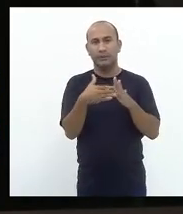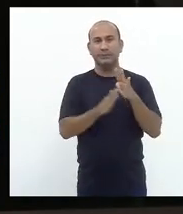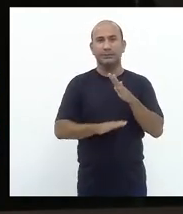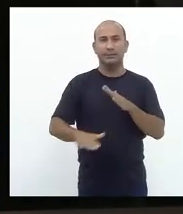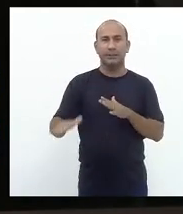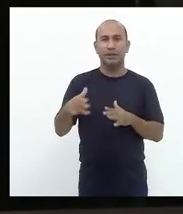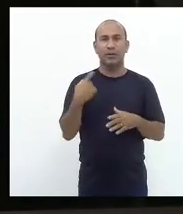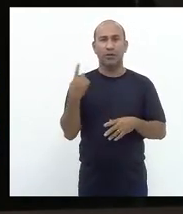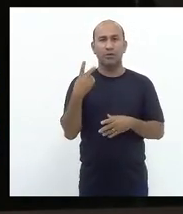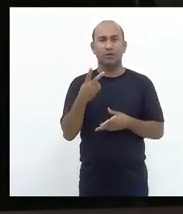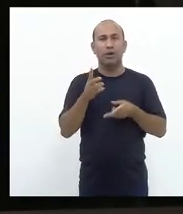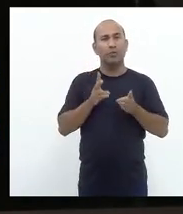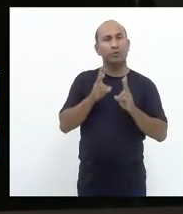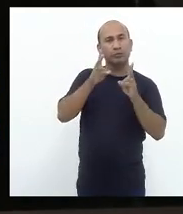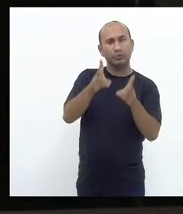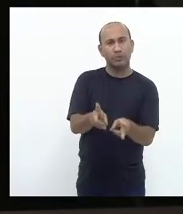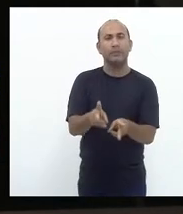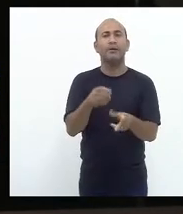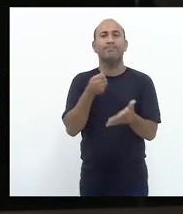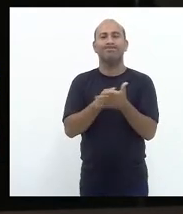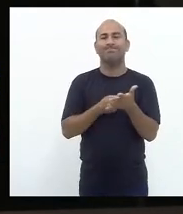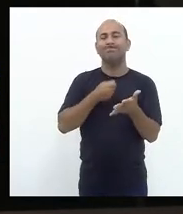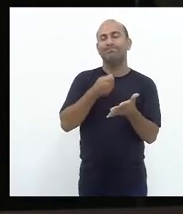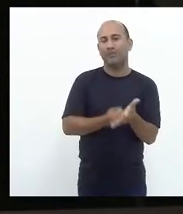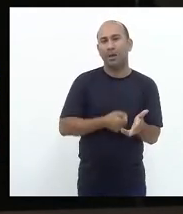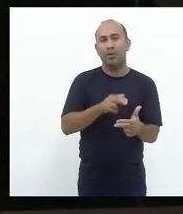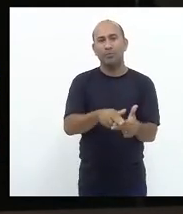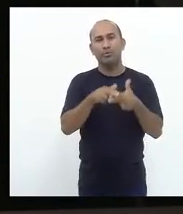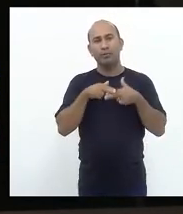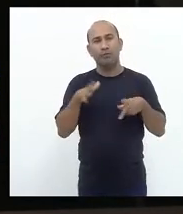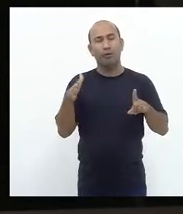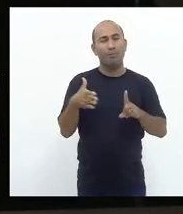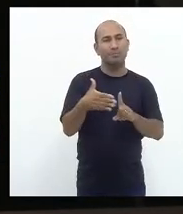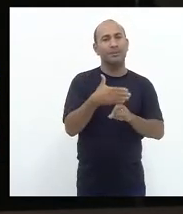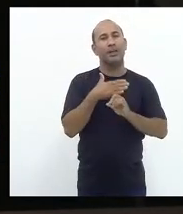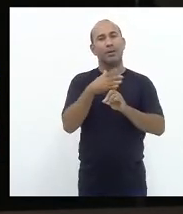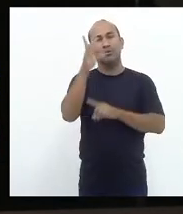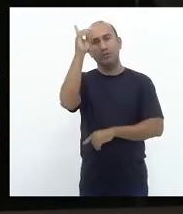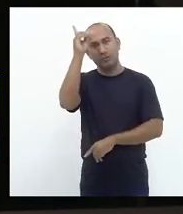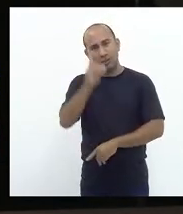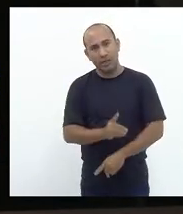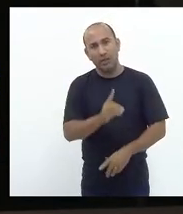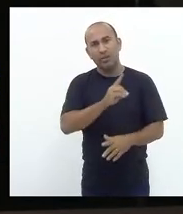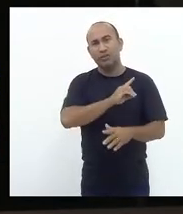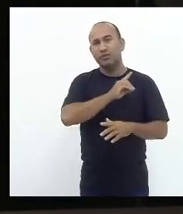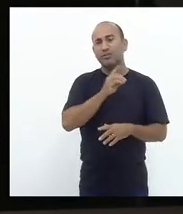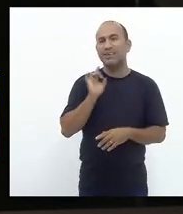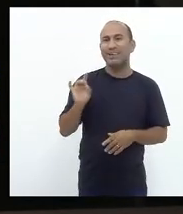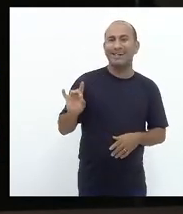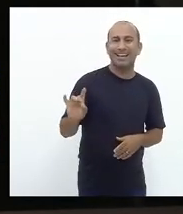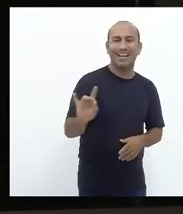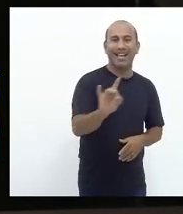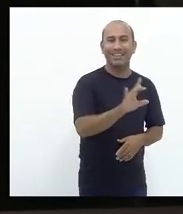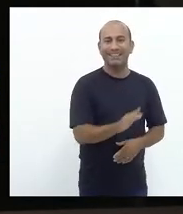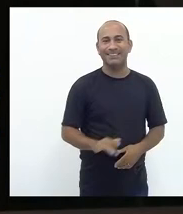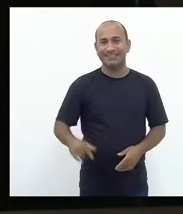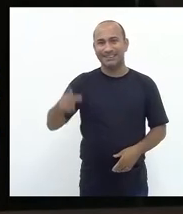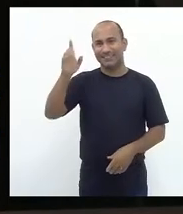e continuarei aqui de forma imbatível defendendo o direito de cada criança desse